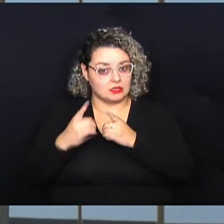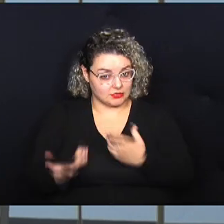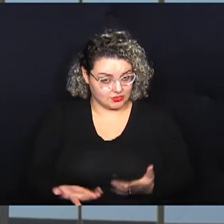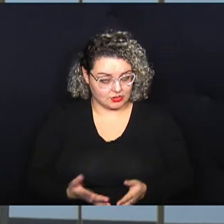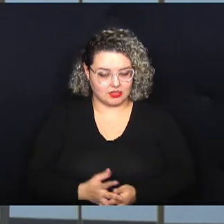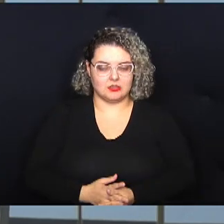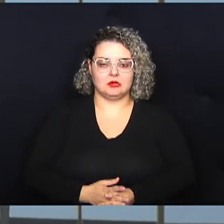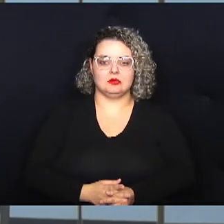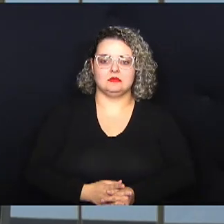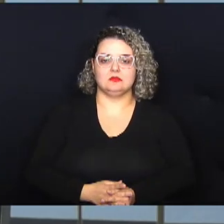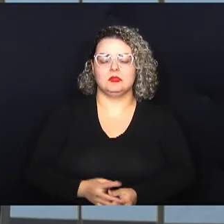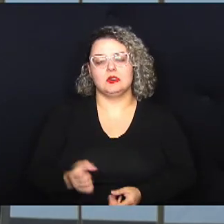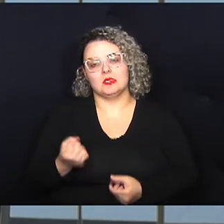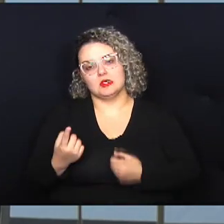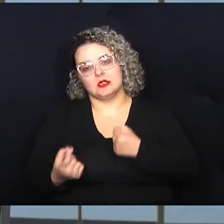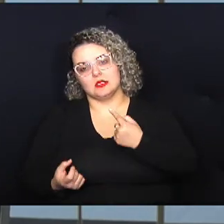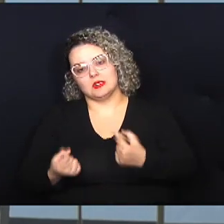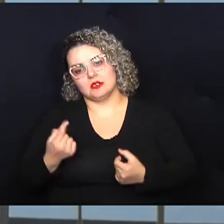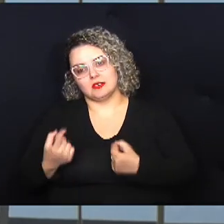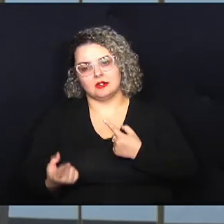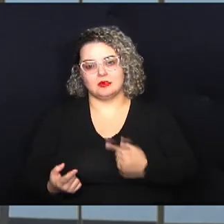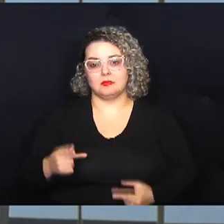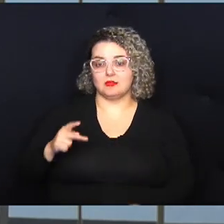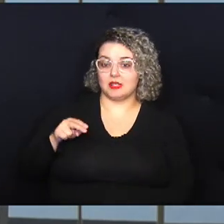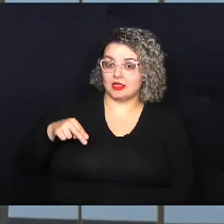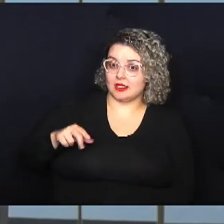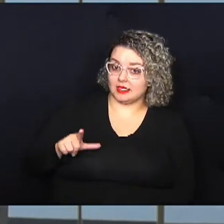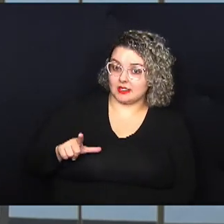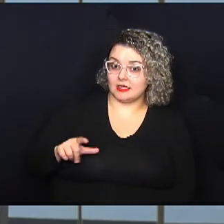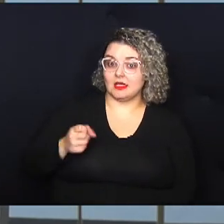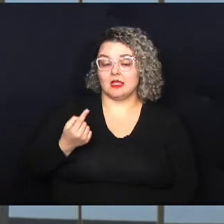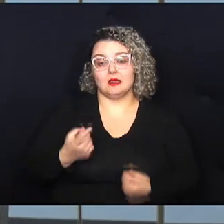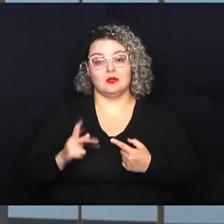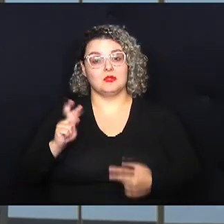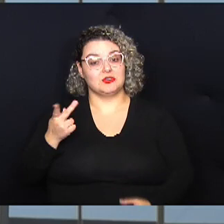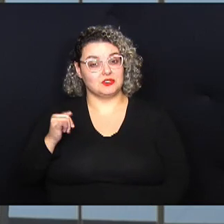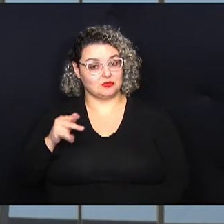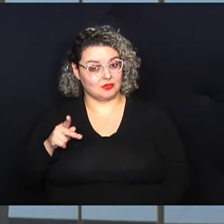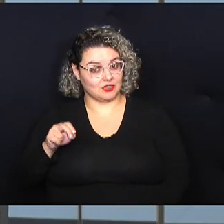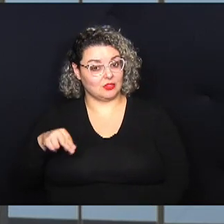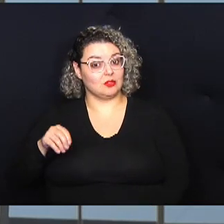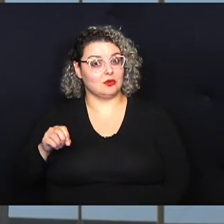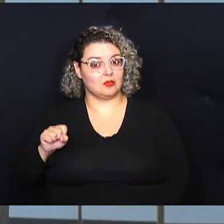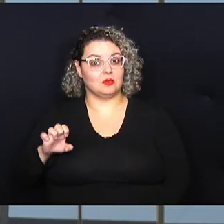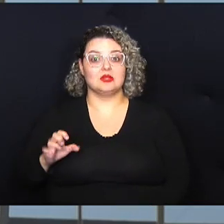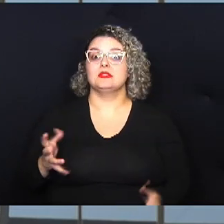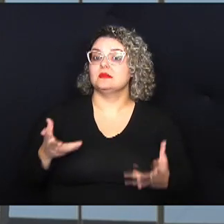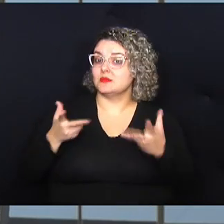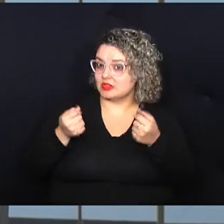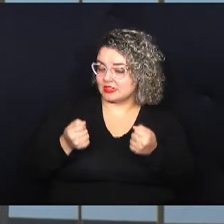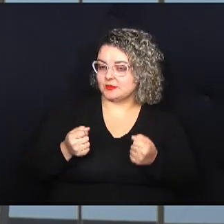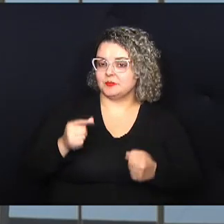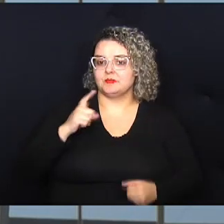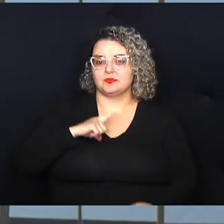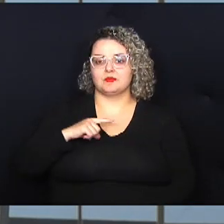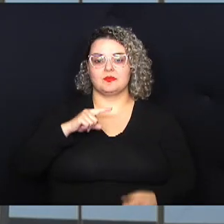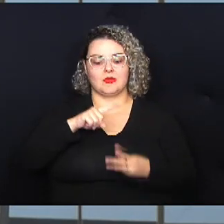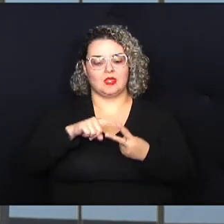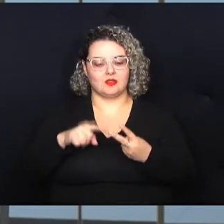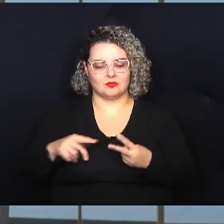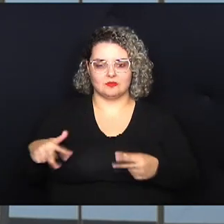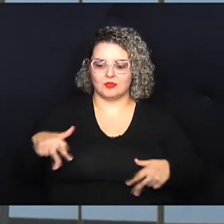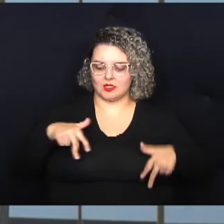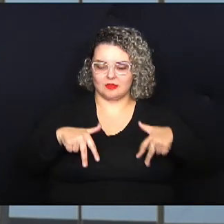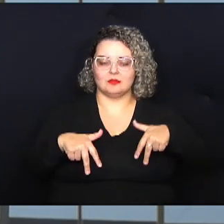né? Algumas induções de PNL, algumas de hipnose, que também é bem incrível. Aí eu tenho 2 convidadas, que vai